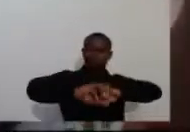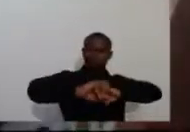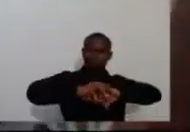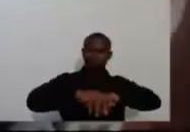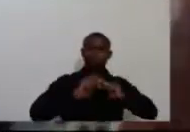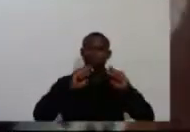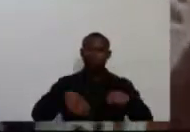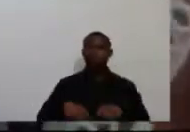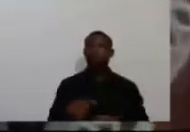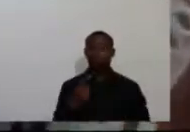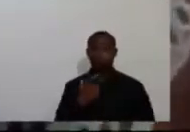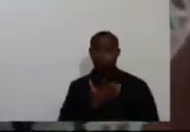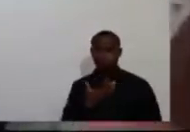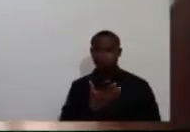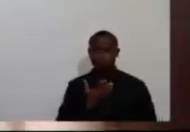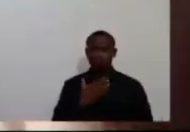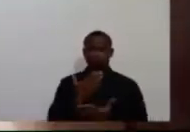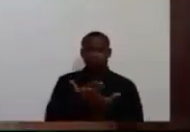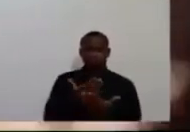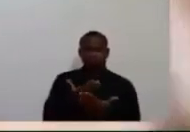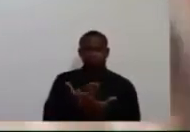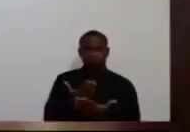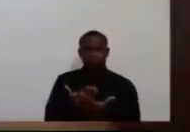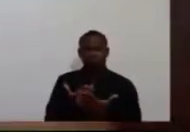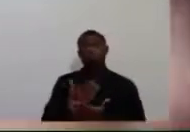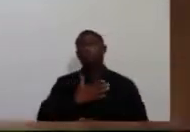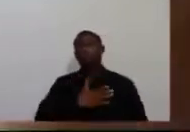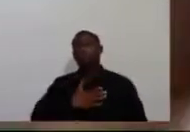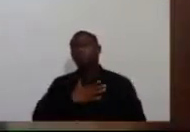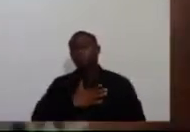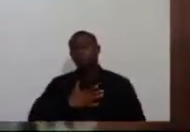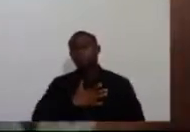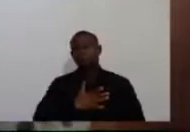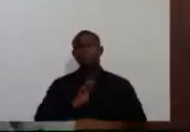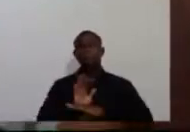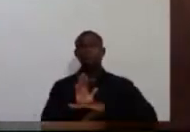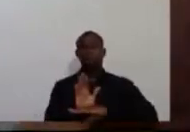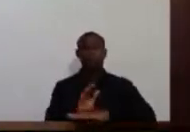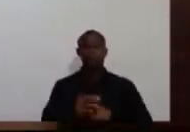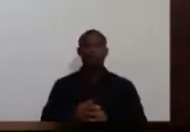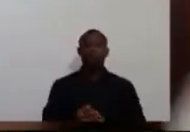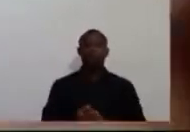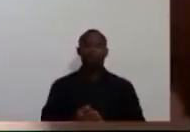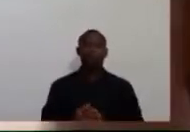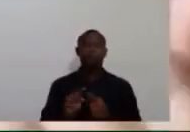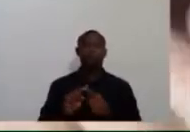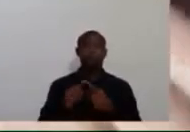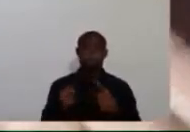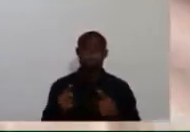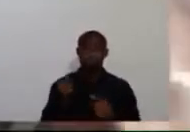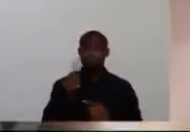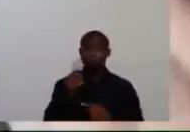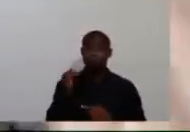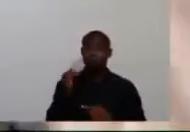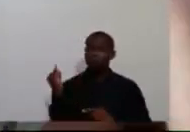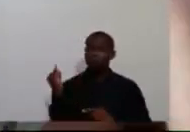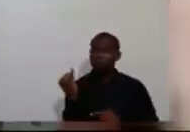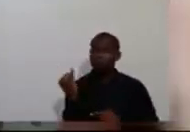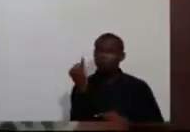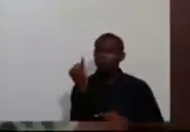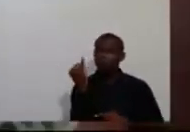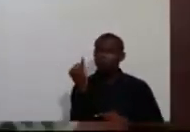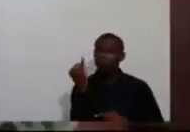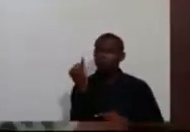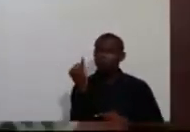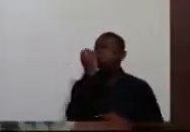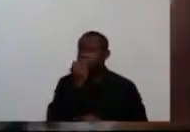Paulo Freire, querido, Vygotsky, Piaget. Mas é muito massa, vou falar bem na linguagem pernambucana, você poder estudar um